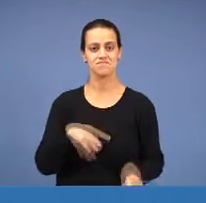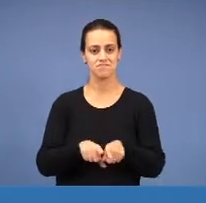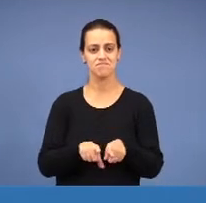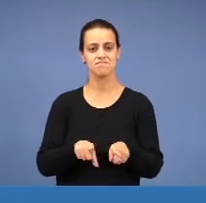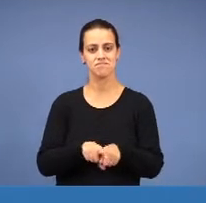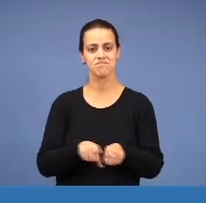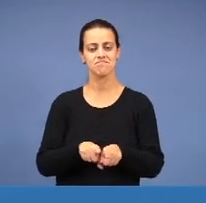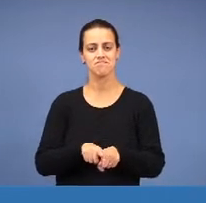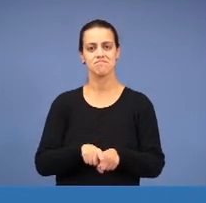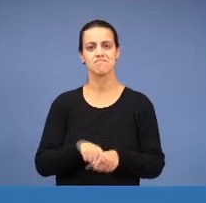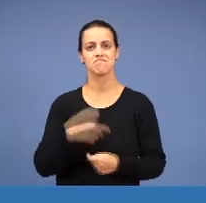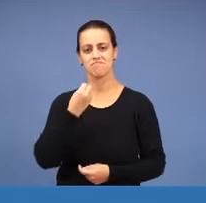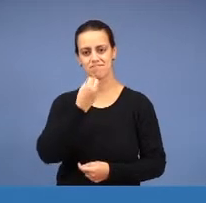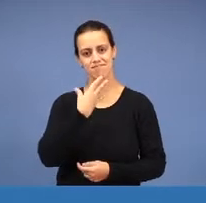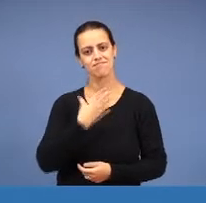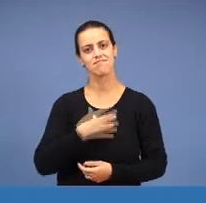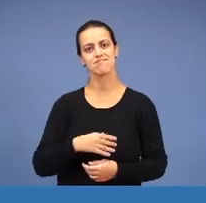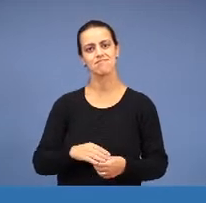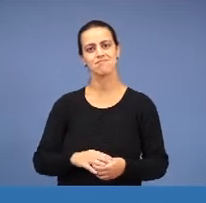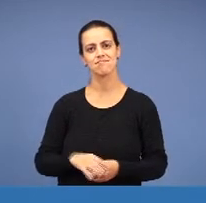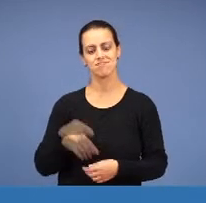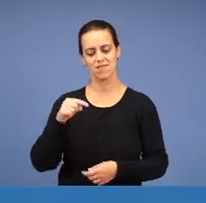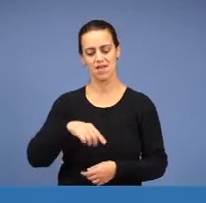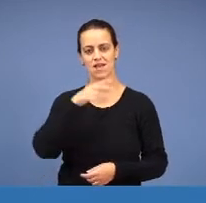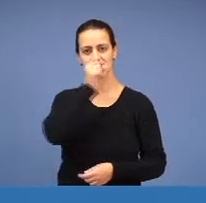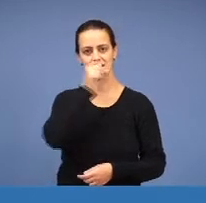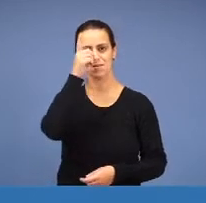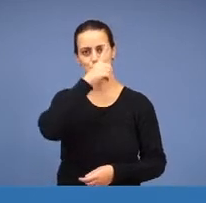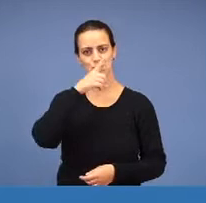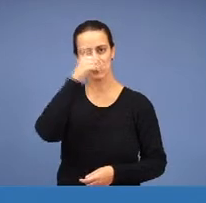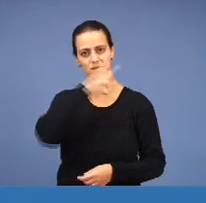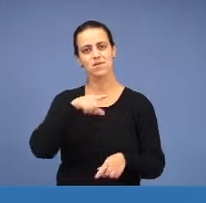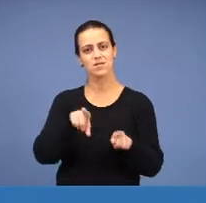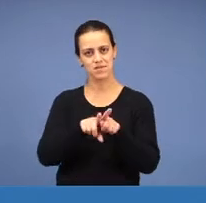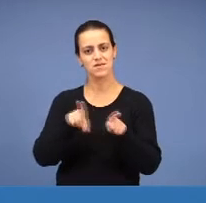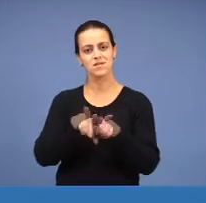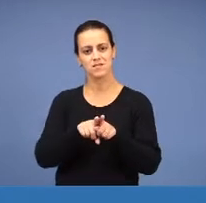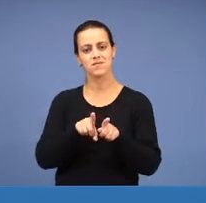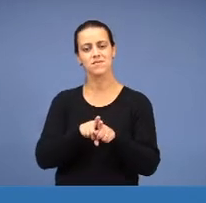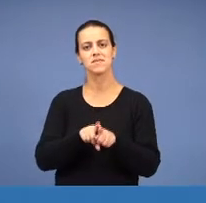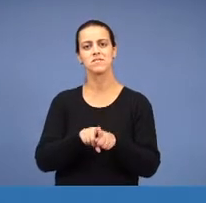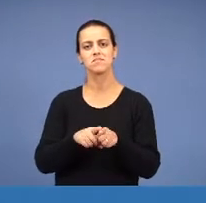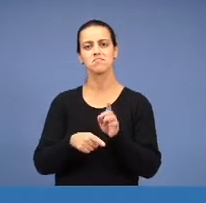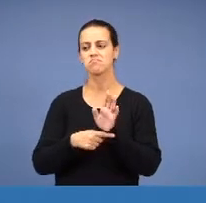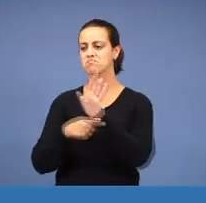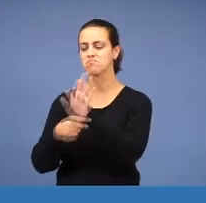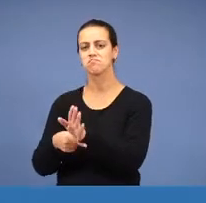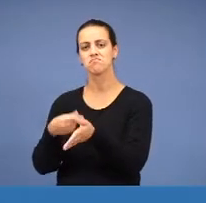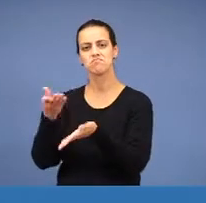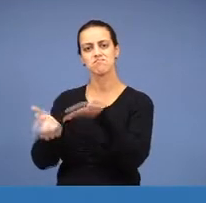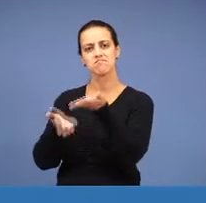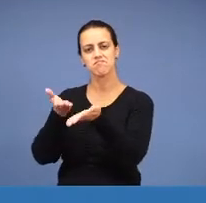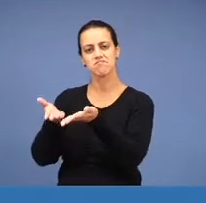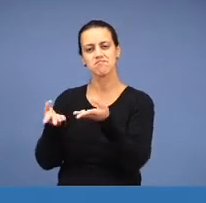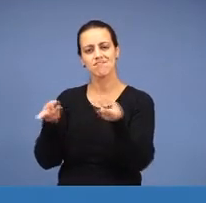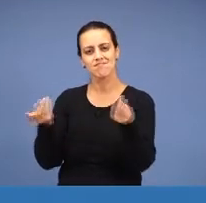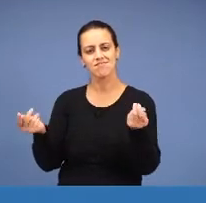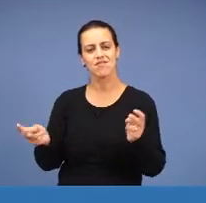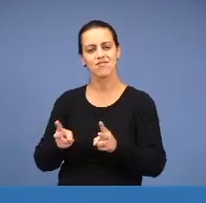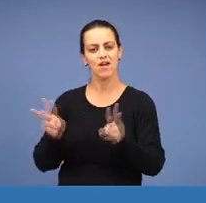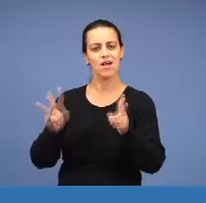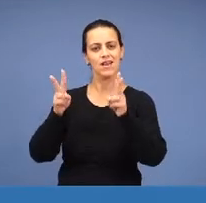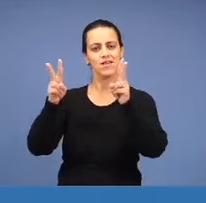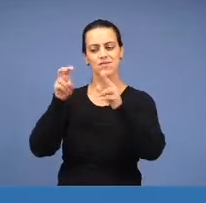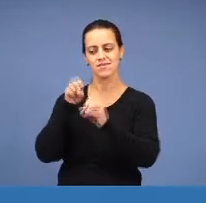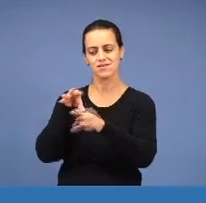nós tivemos este fim de semana, agregando também valores aos nossos ensinos e aos nossos